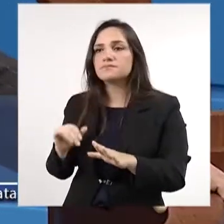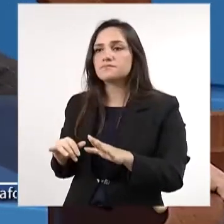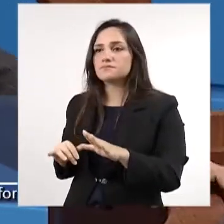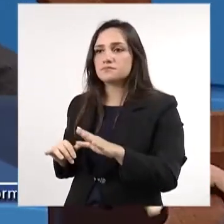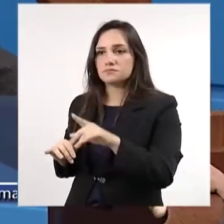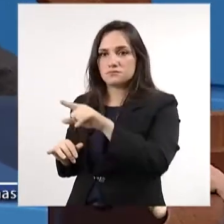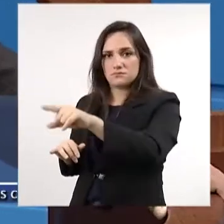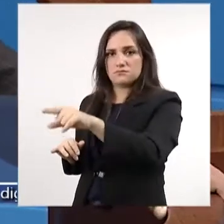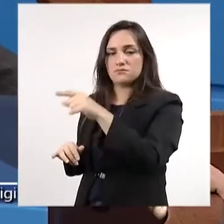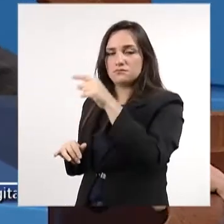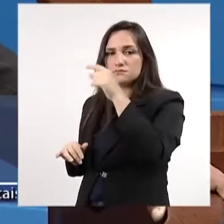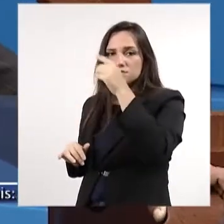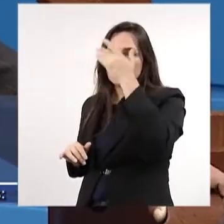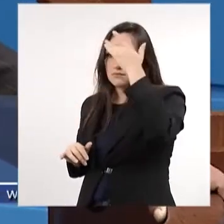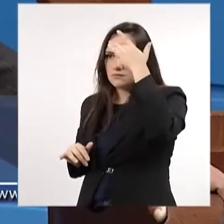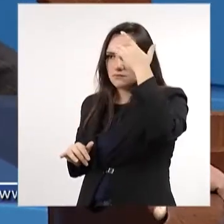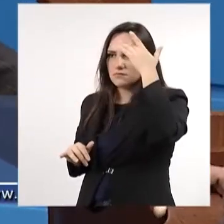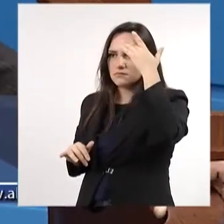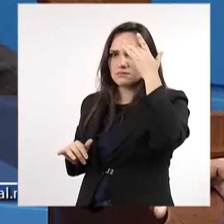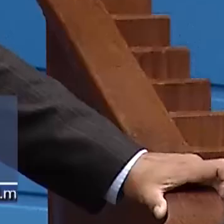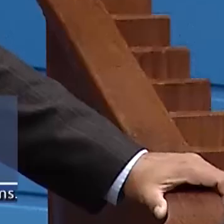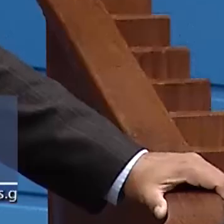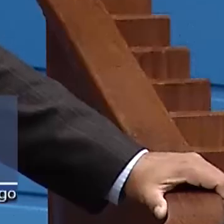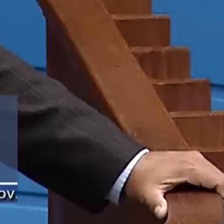possam abastecer os seus veículos